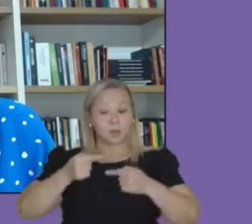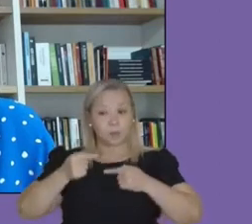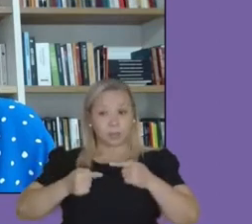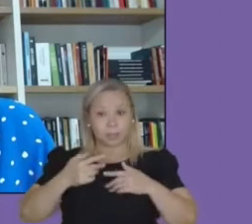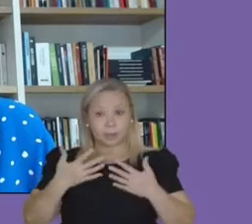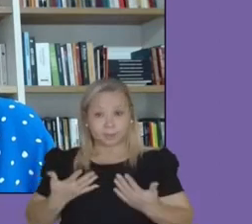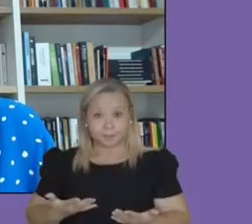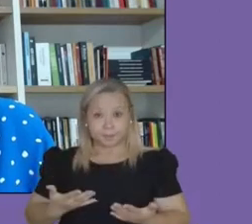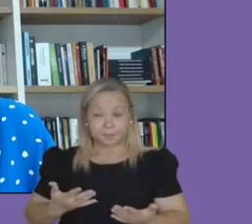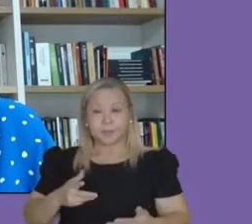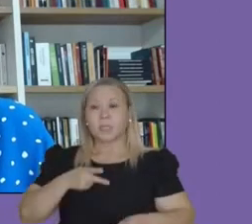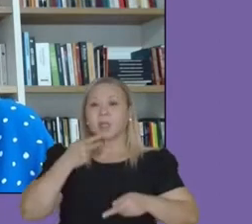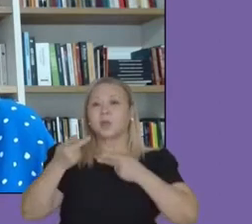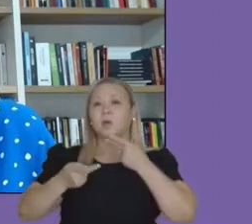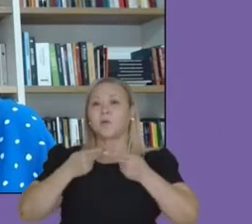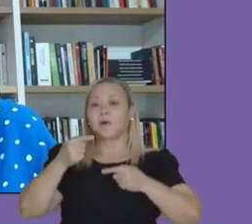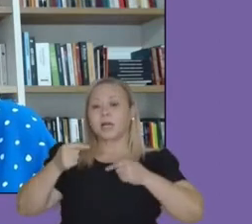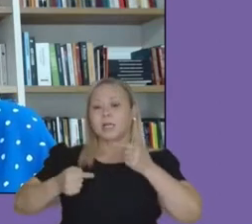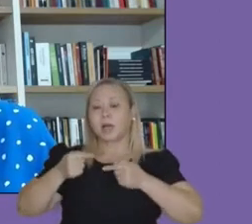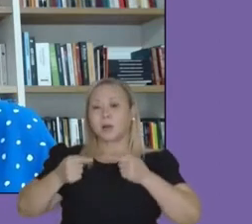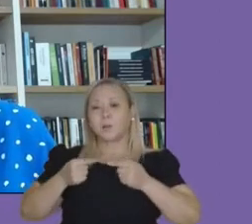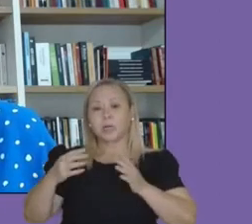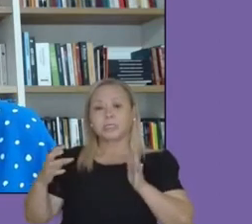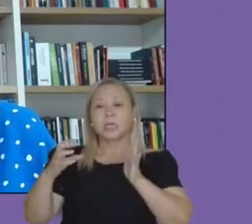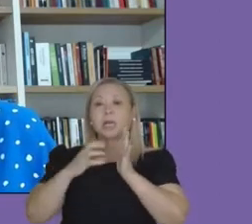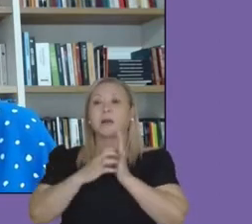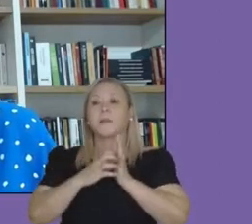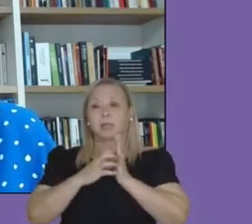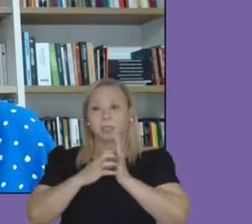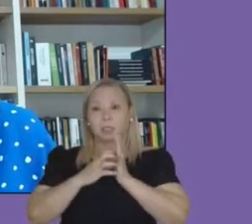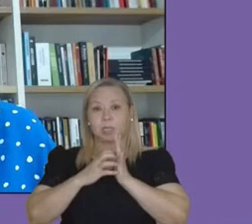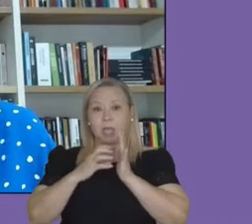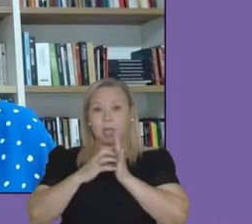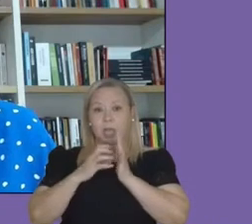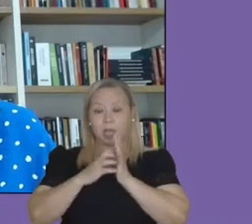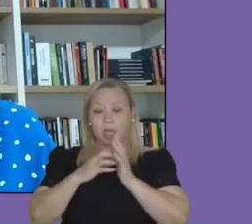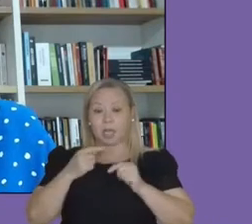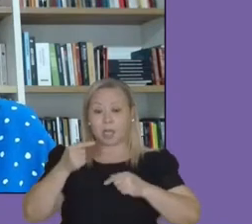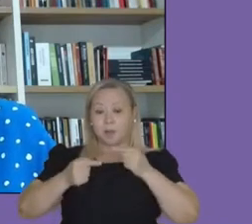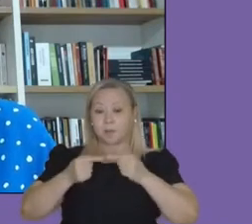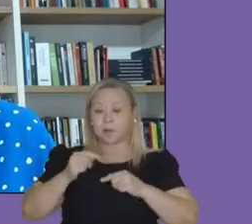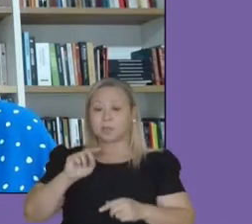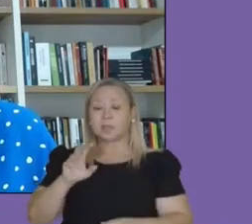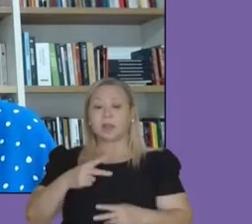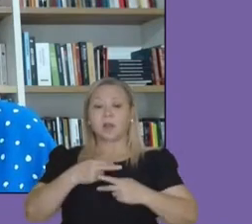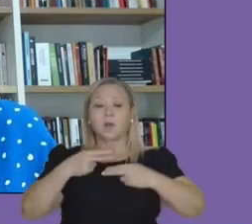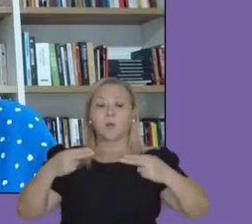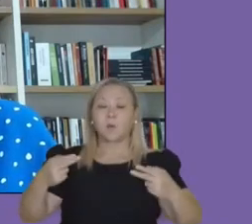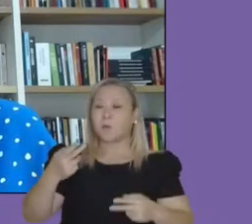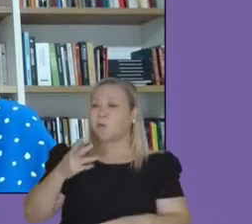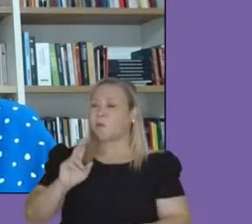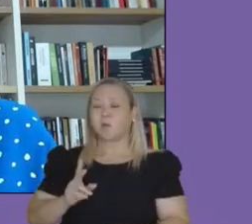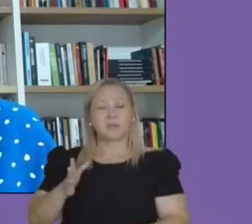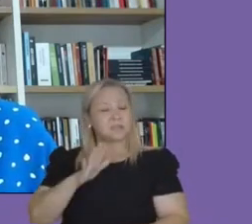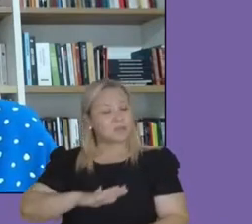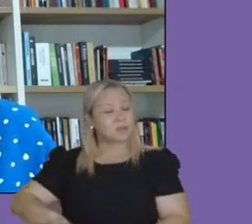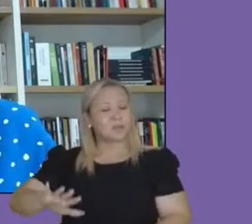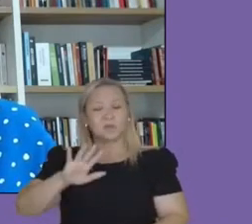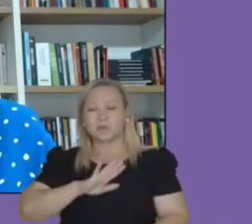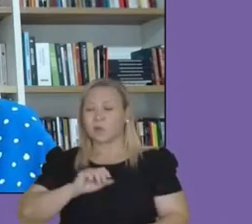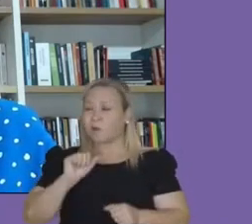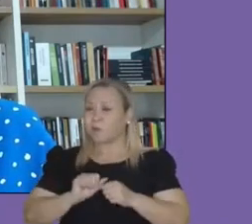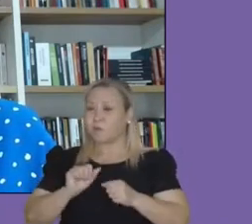nesse campo. E eu estou falando da política partidária, tá? Porque política é uma coisa que a gente faz, todo mundo faz no dia a